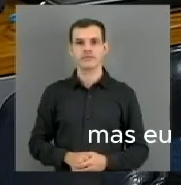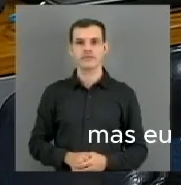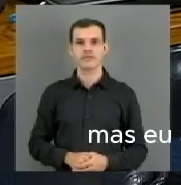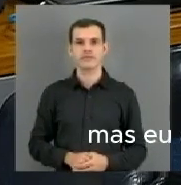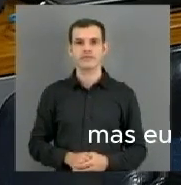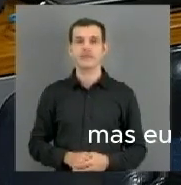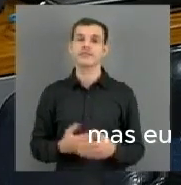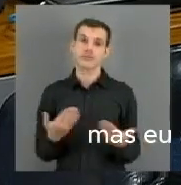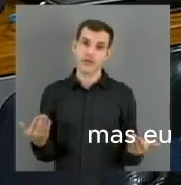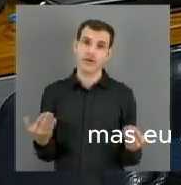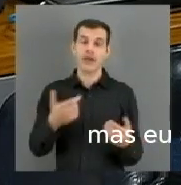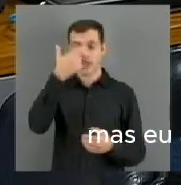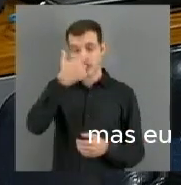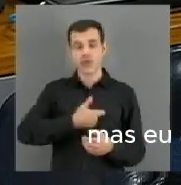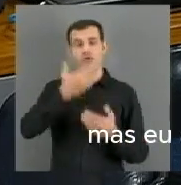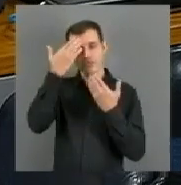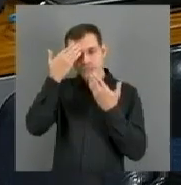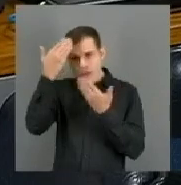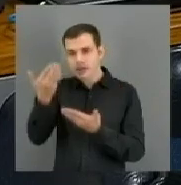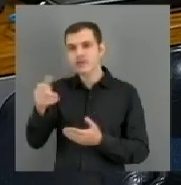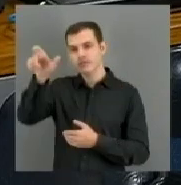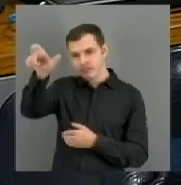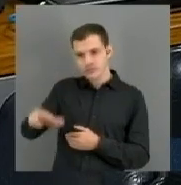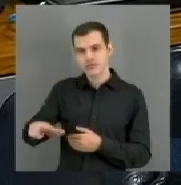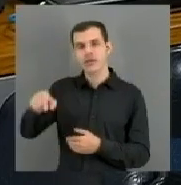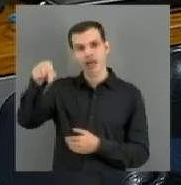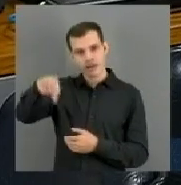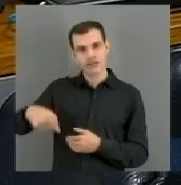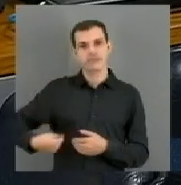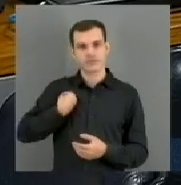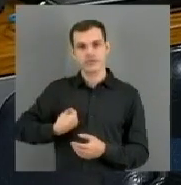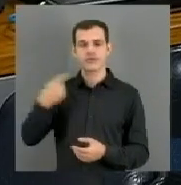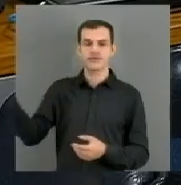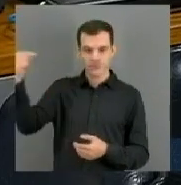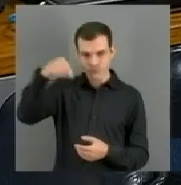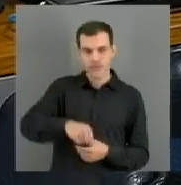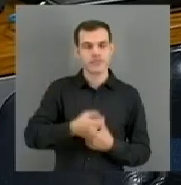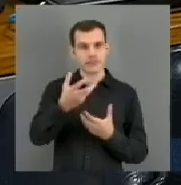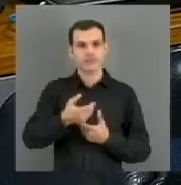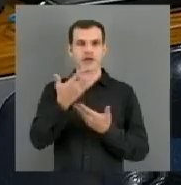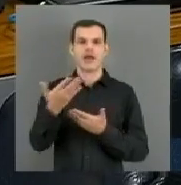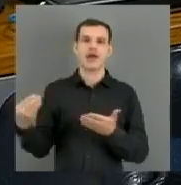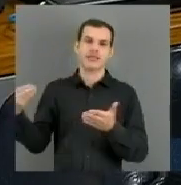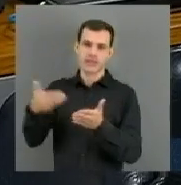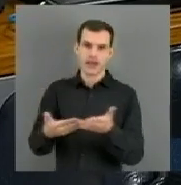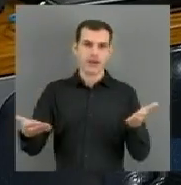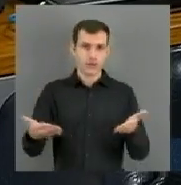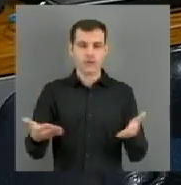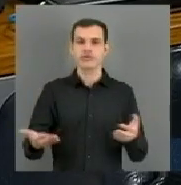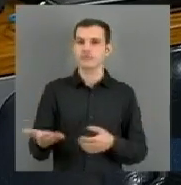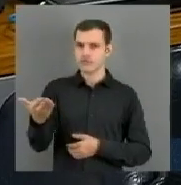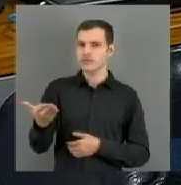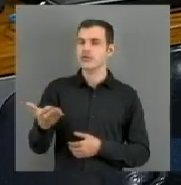Mas eu agradeço mais uma vez o senhor por estar aqui falando a verdade até esse momento da CPI. E o senhor está prestando